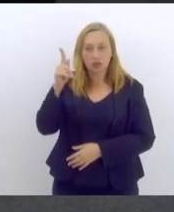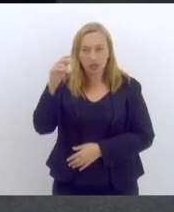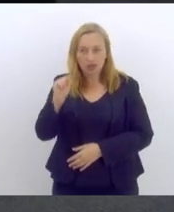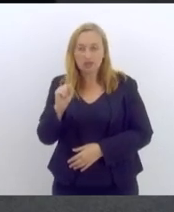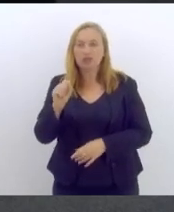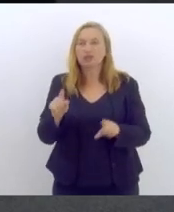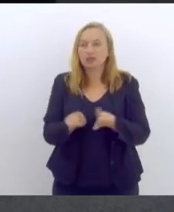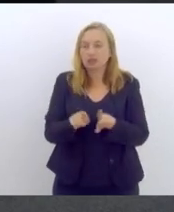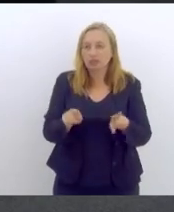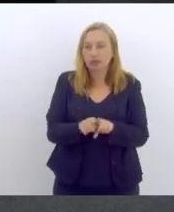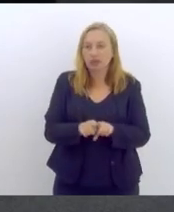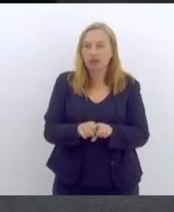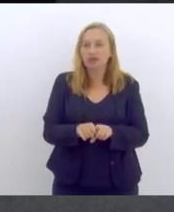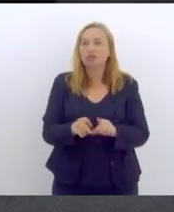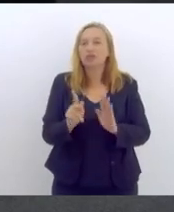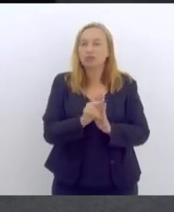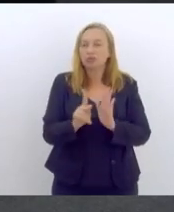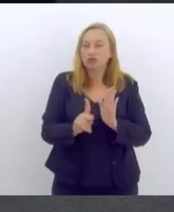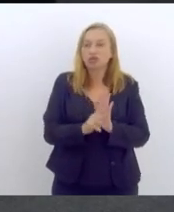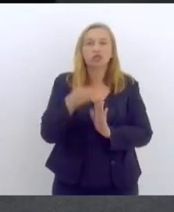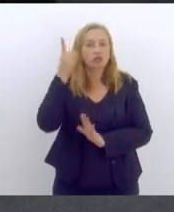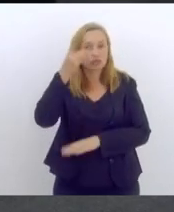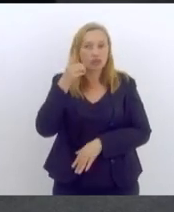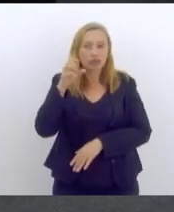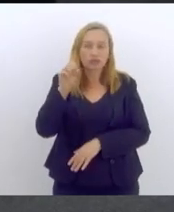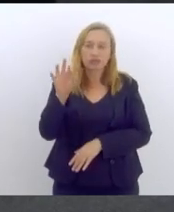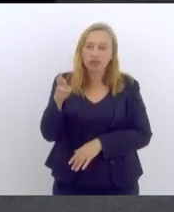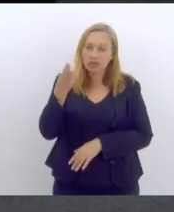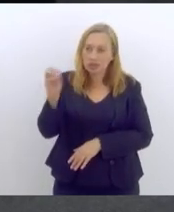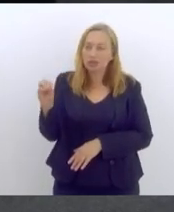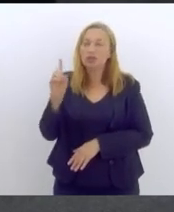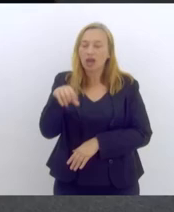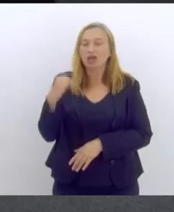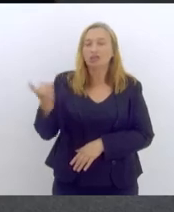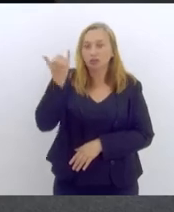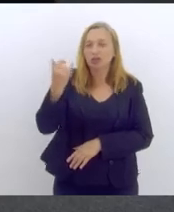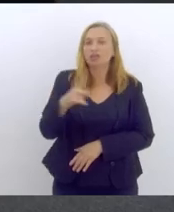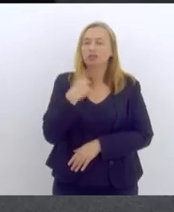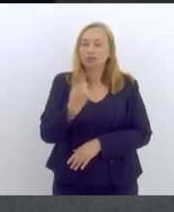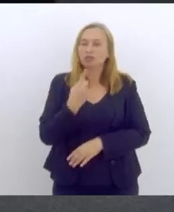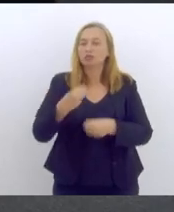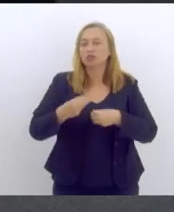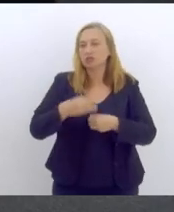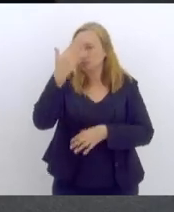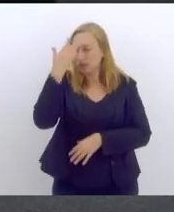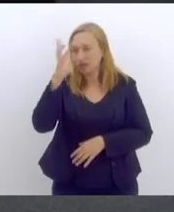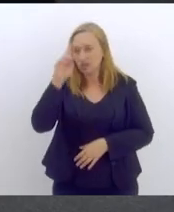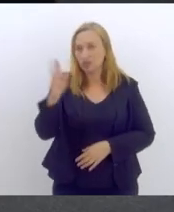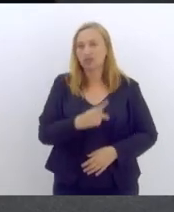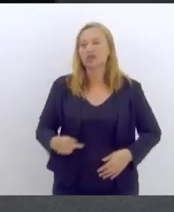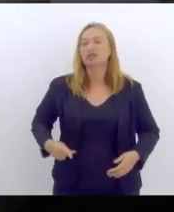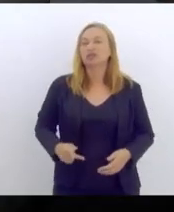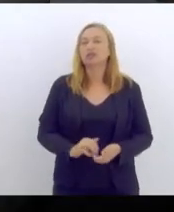aqui o projeto do deputado Brazão, que é de extrema importância para o nosso município. Obrigado, presidente.